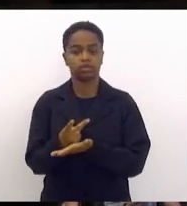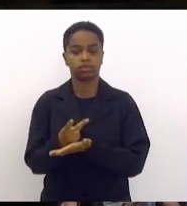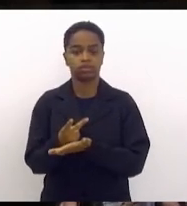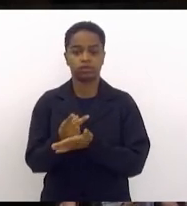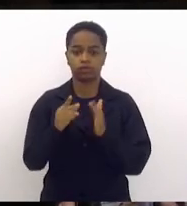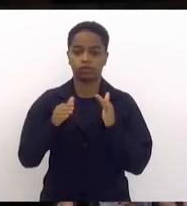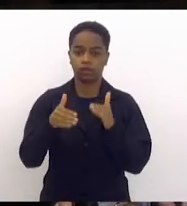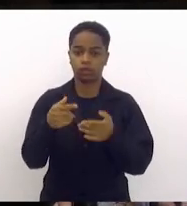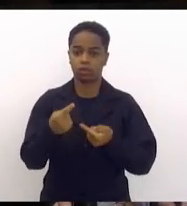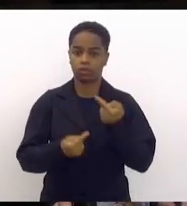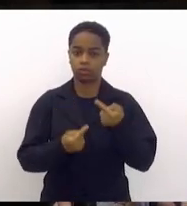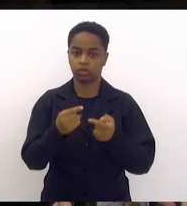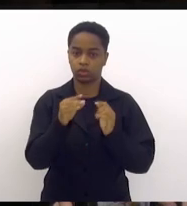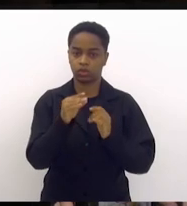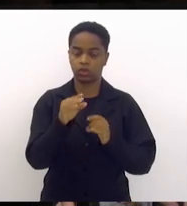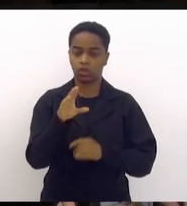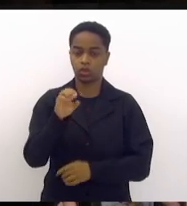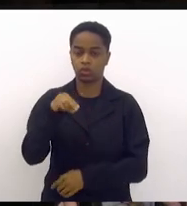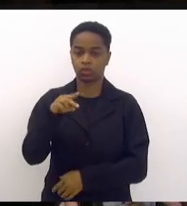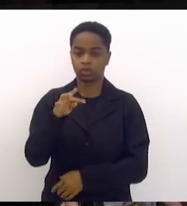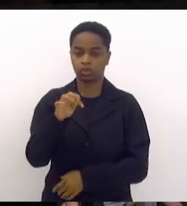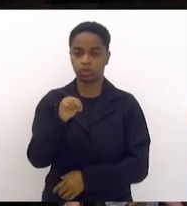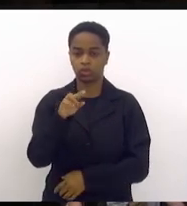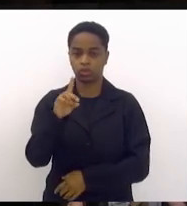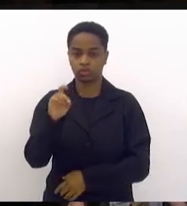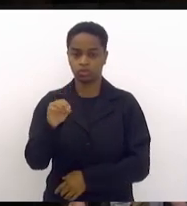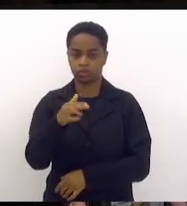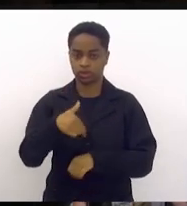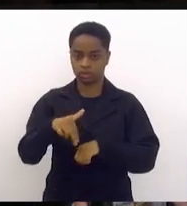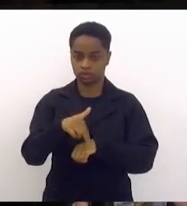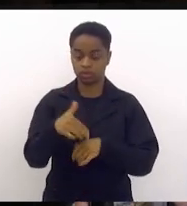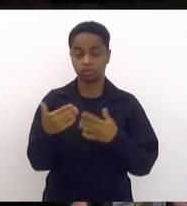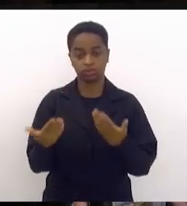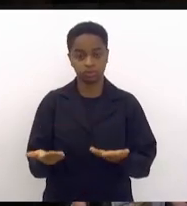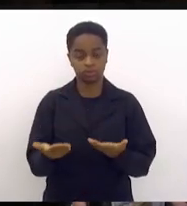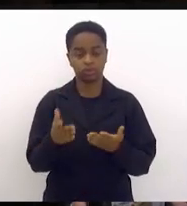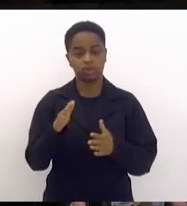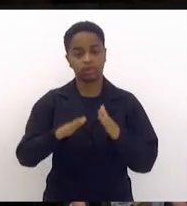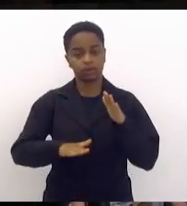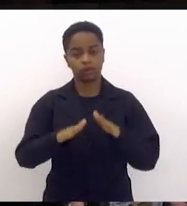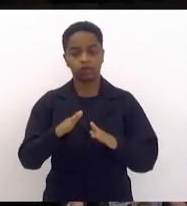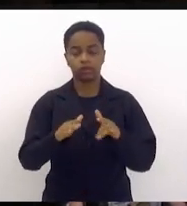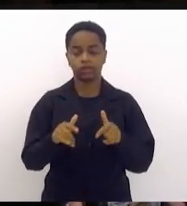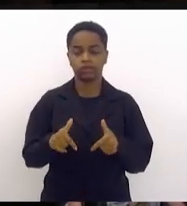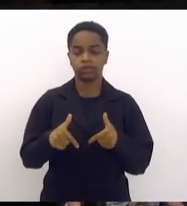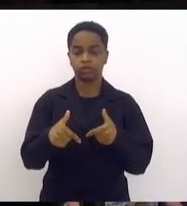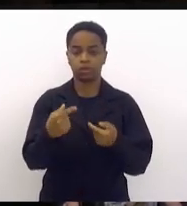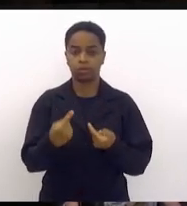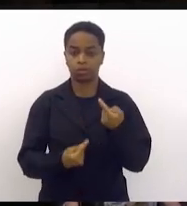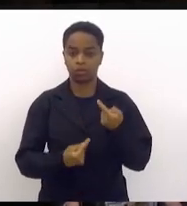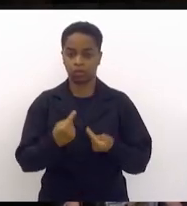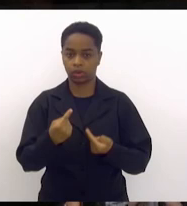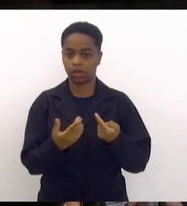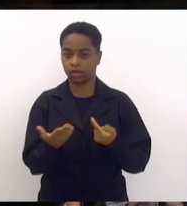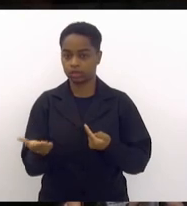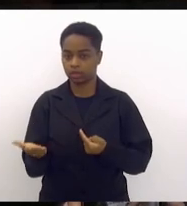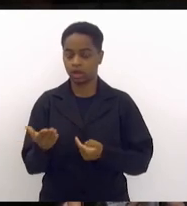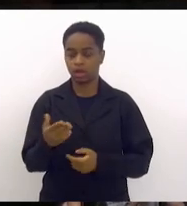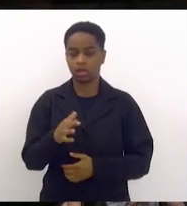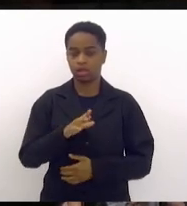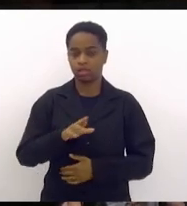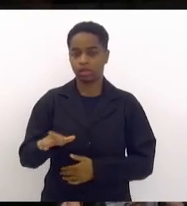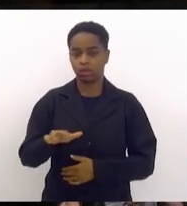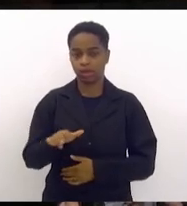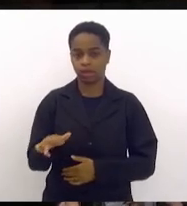política do conteúdo nacional que nós defendemos talvez a a prática da política do conteúdo Nacional não seja